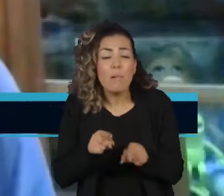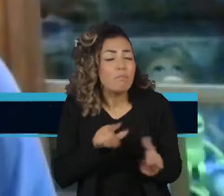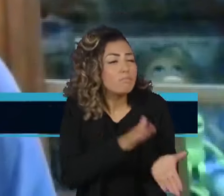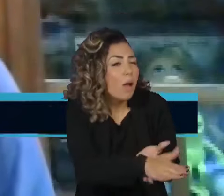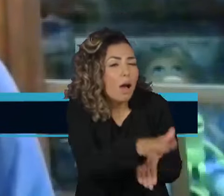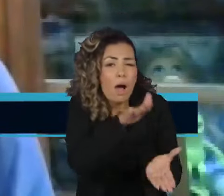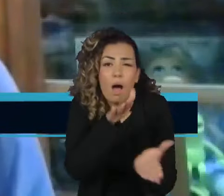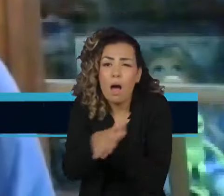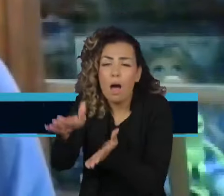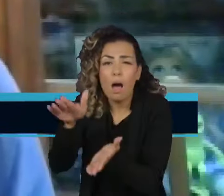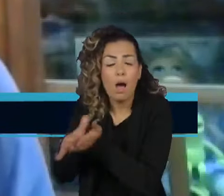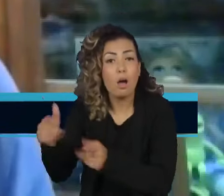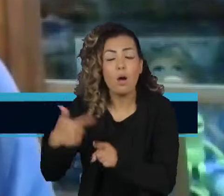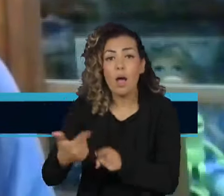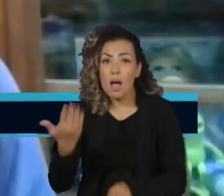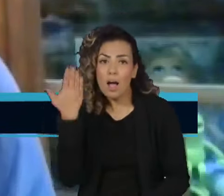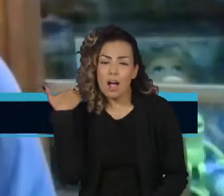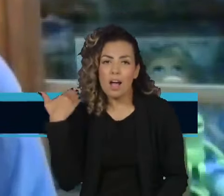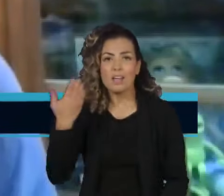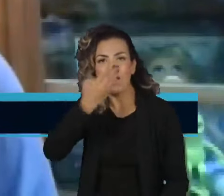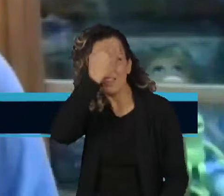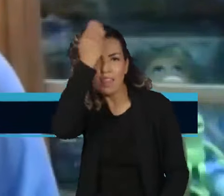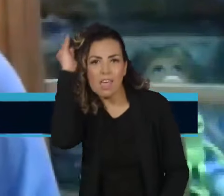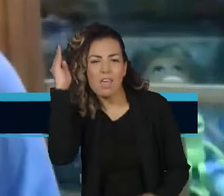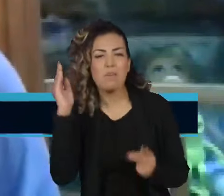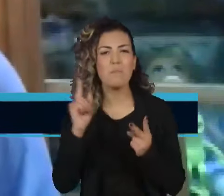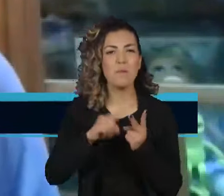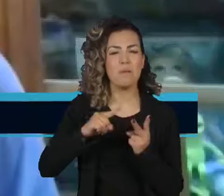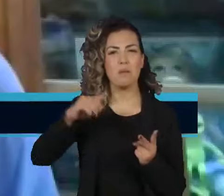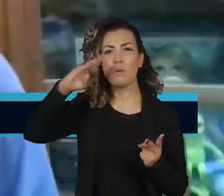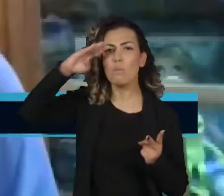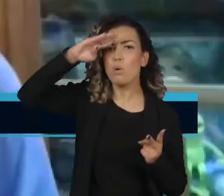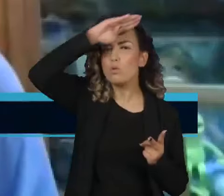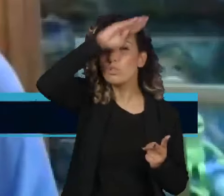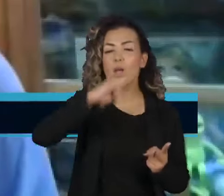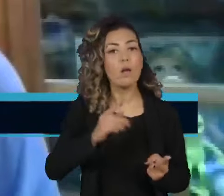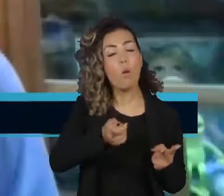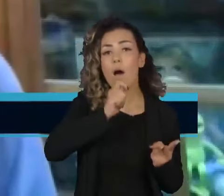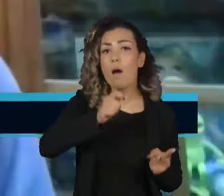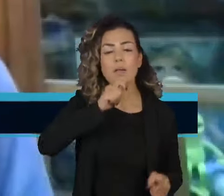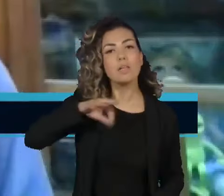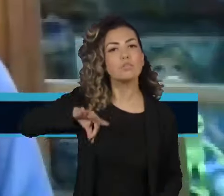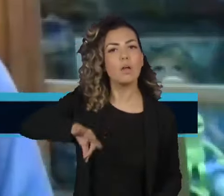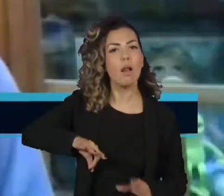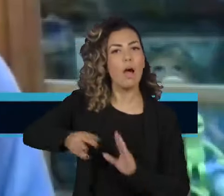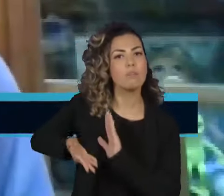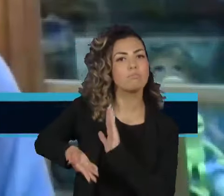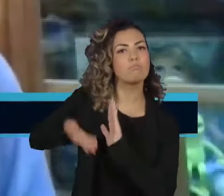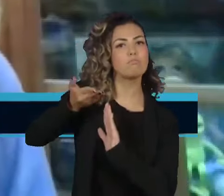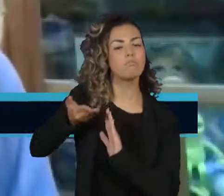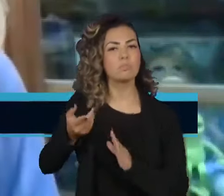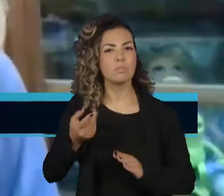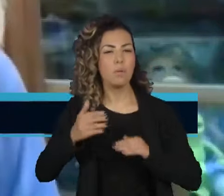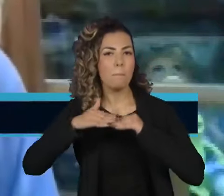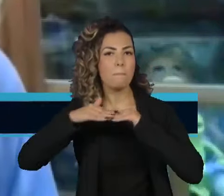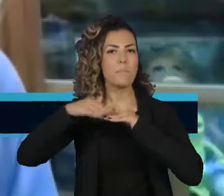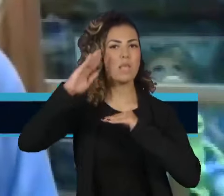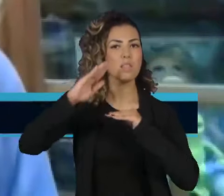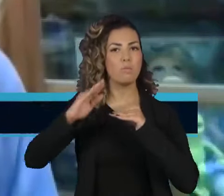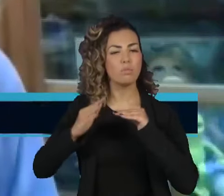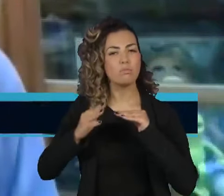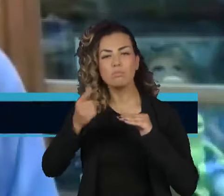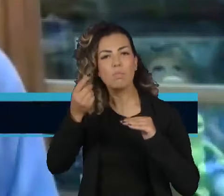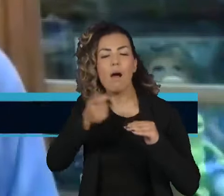temer e bolsonaro sem a correção real do salário mínimo então isso deu uma